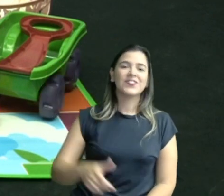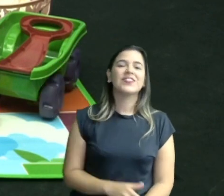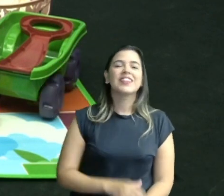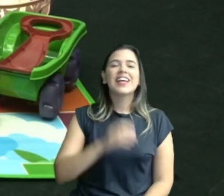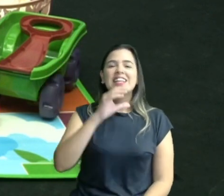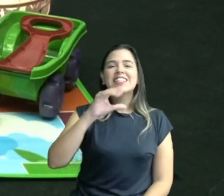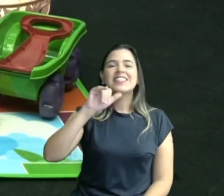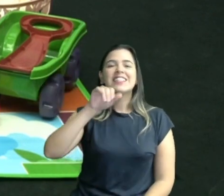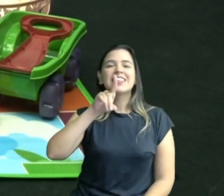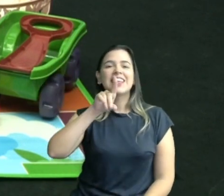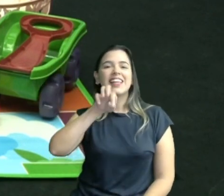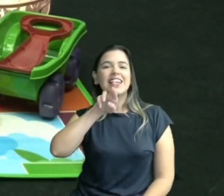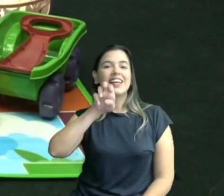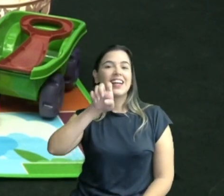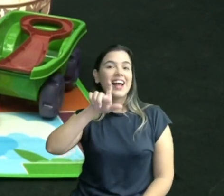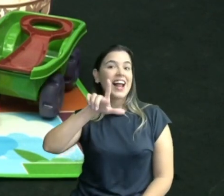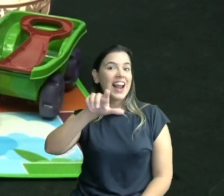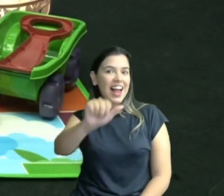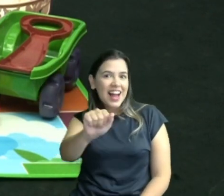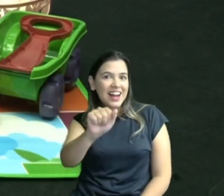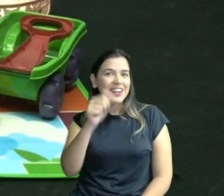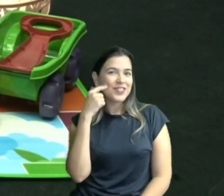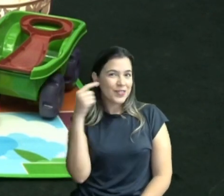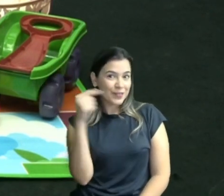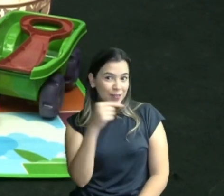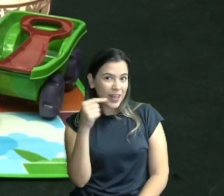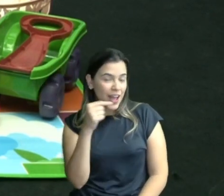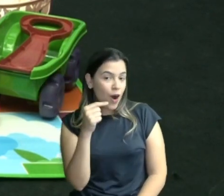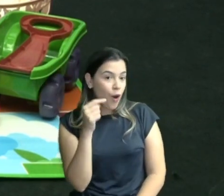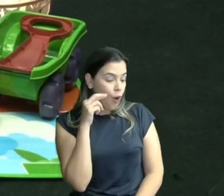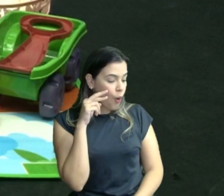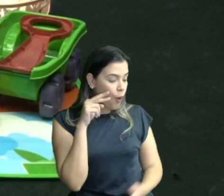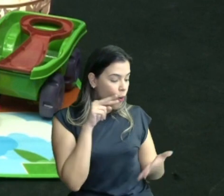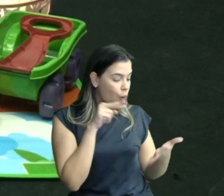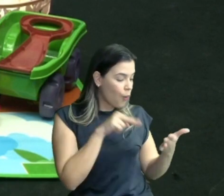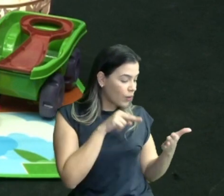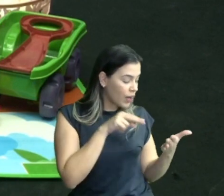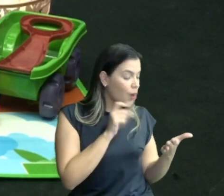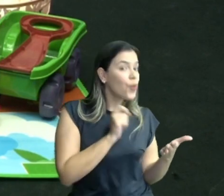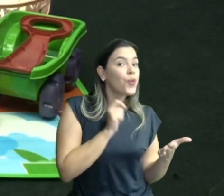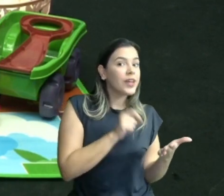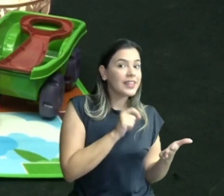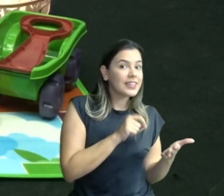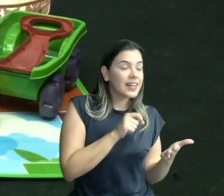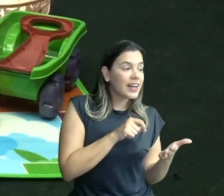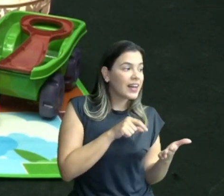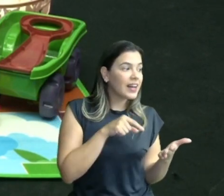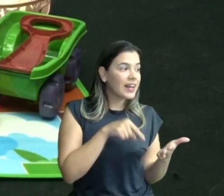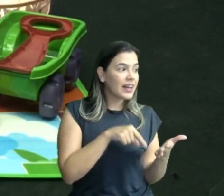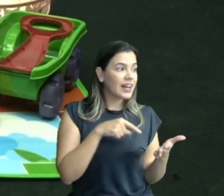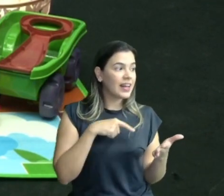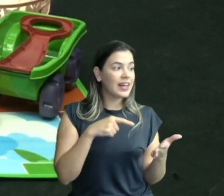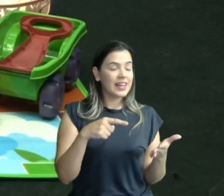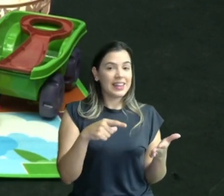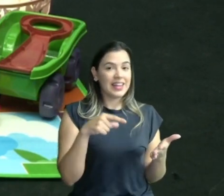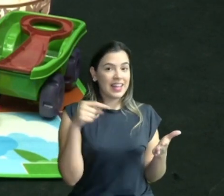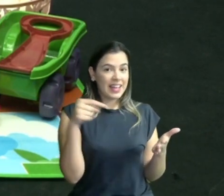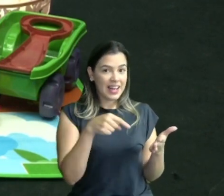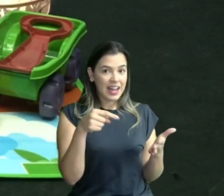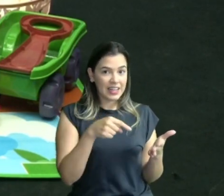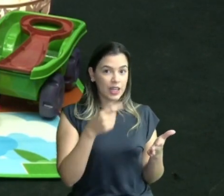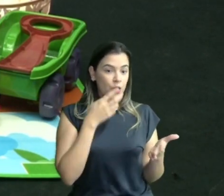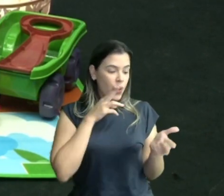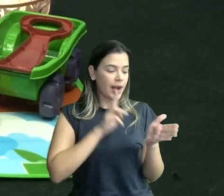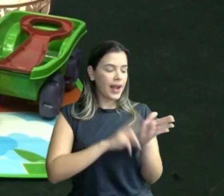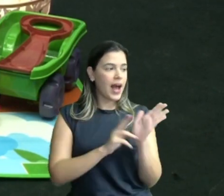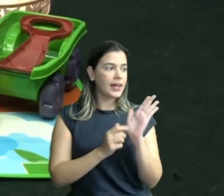e olha o que será isso já tem aqui Um uma